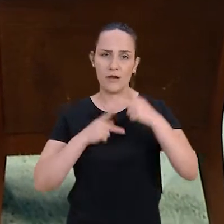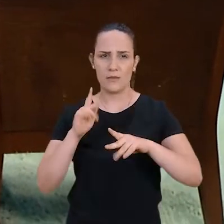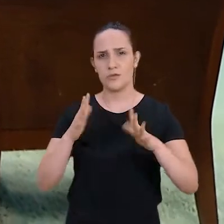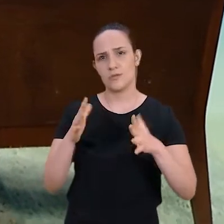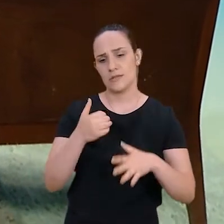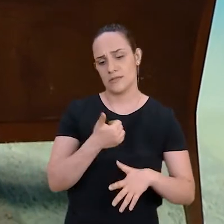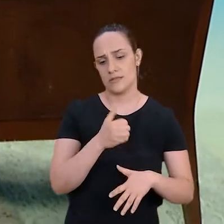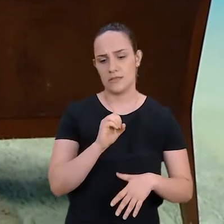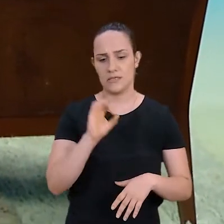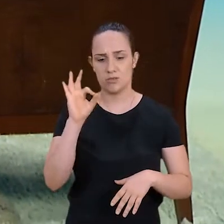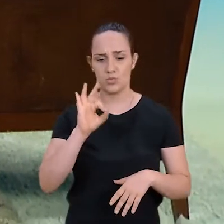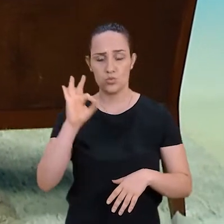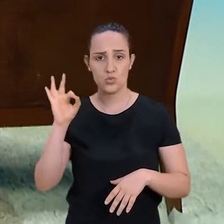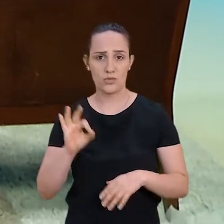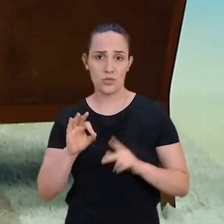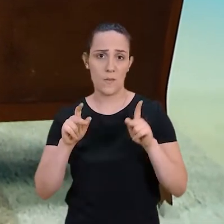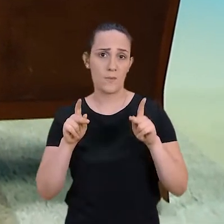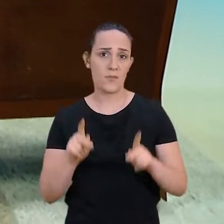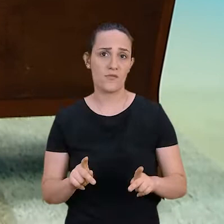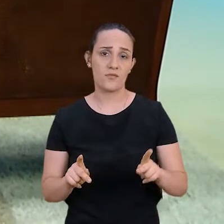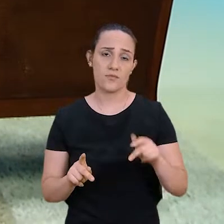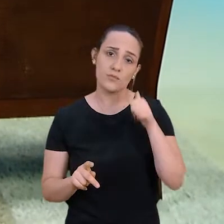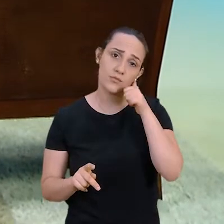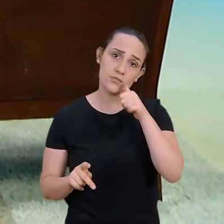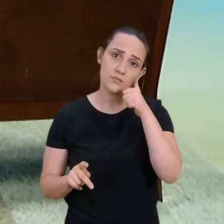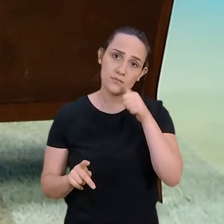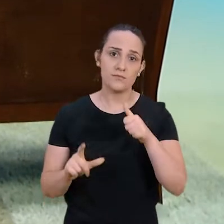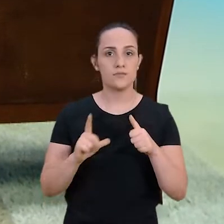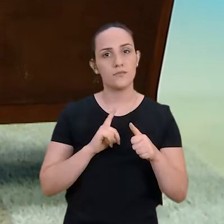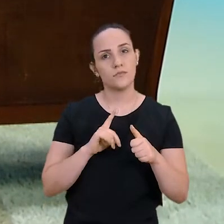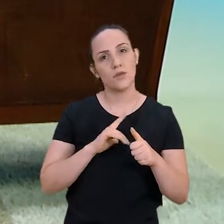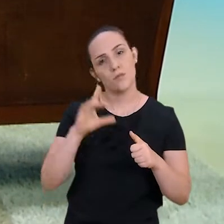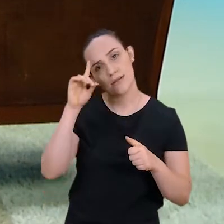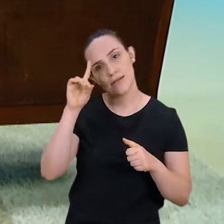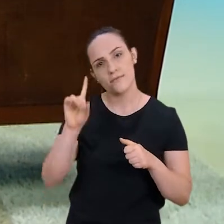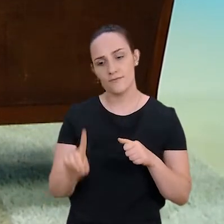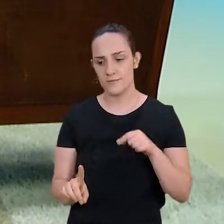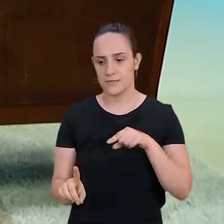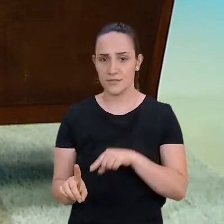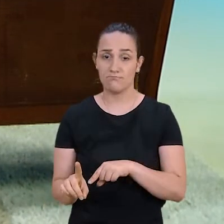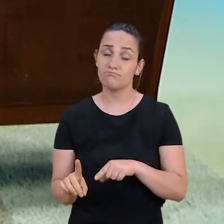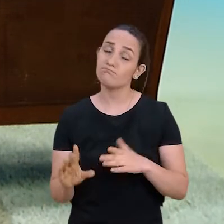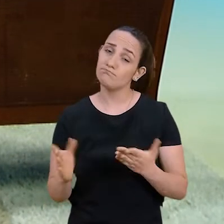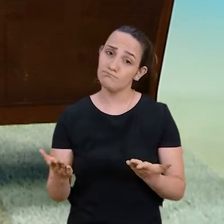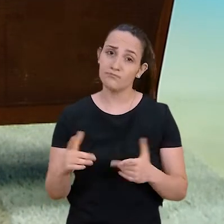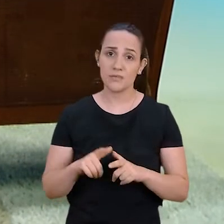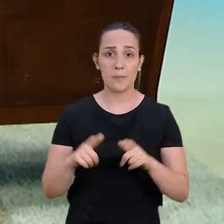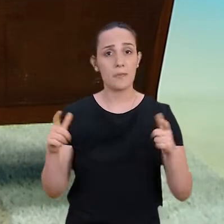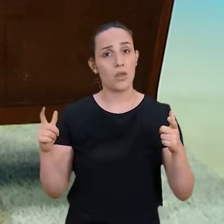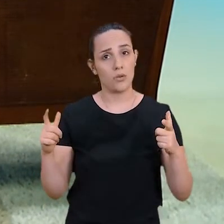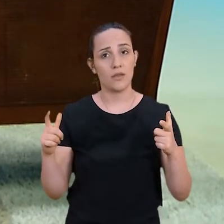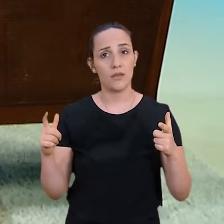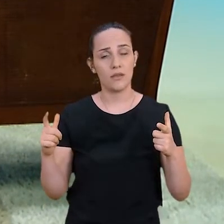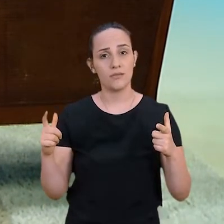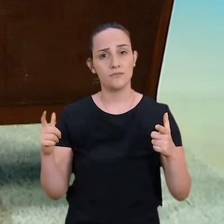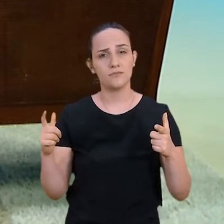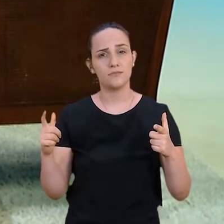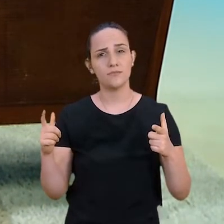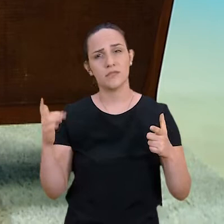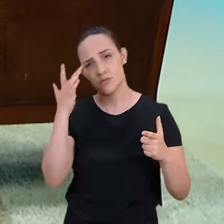ONU, aproximadamente 10% da população mundial possui algum tipo de deficiência. Na maioria das